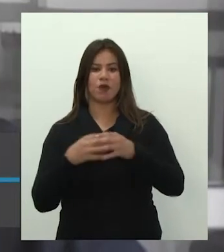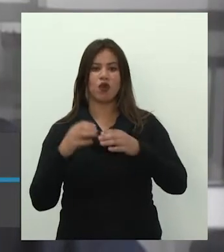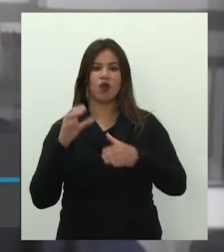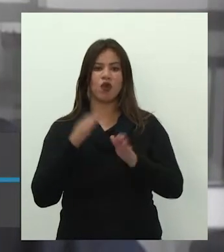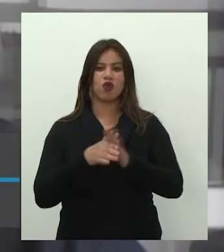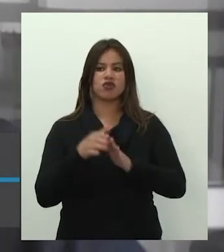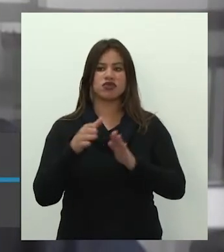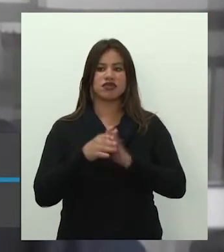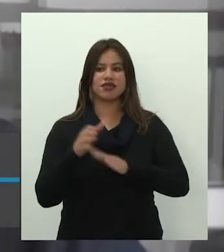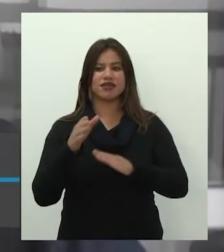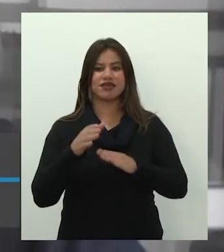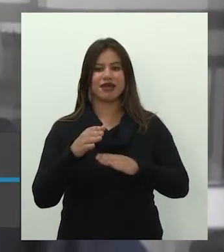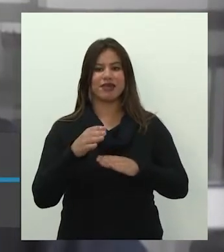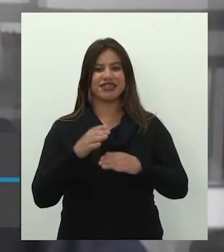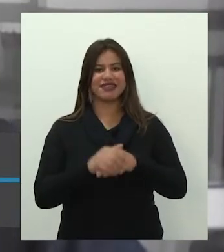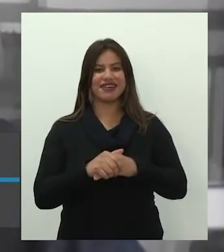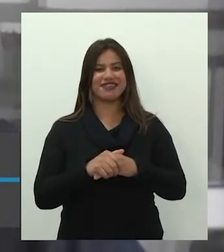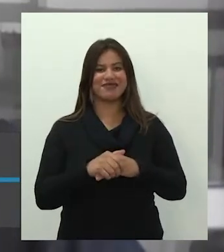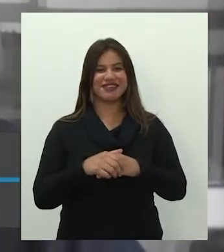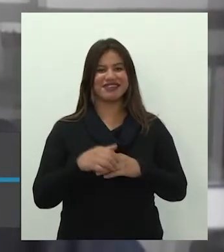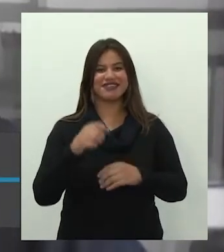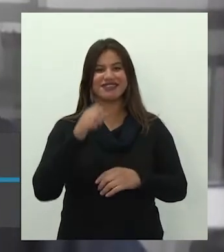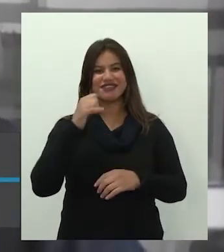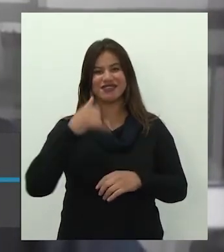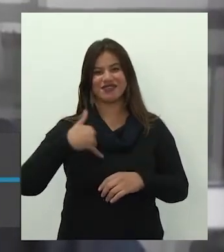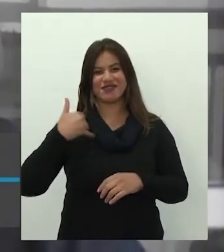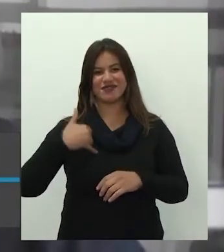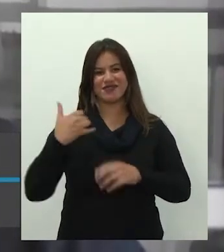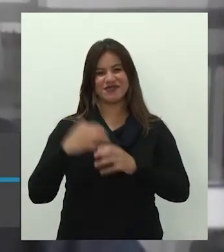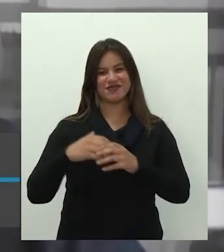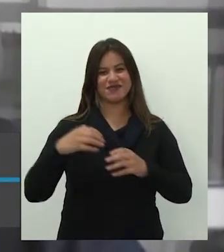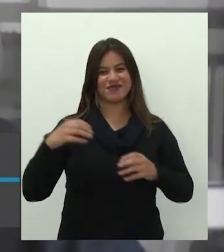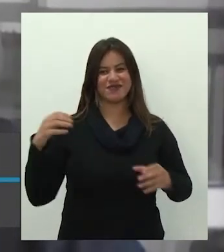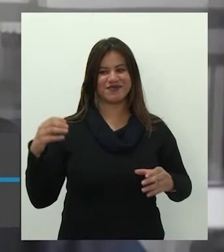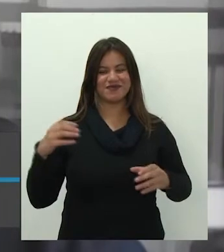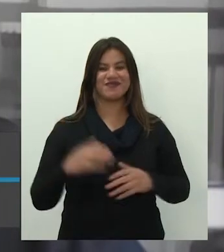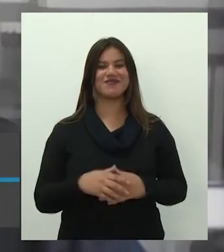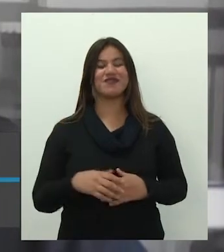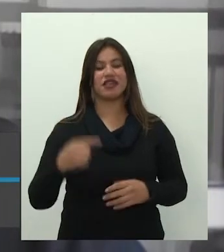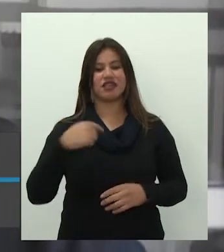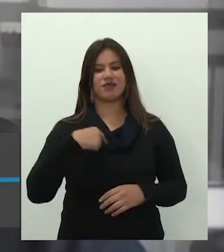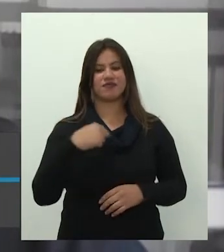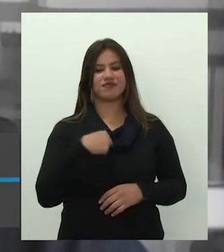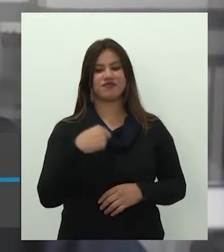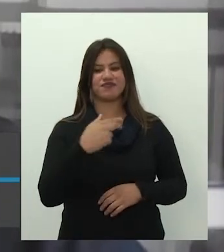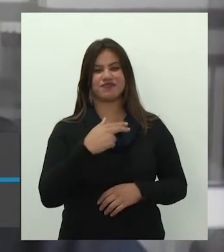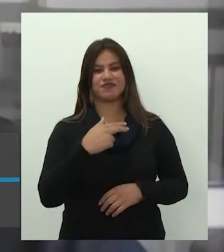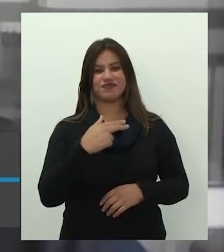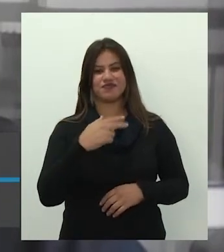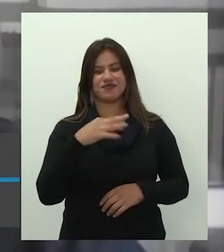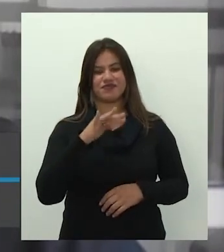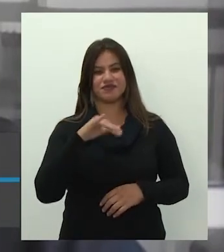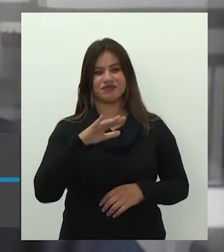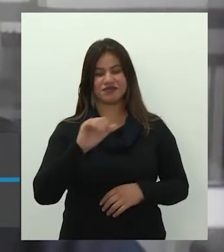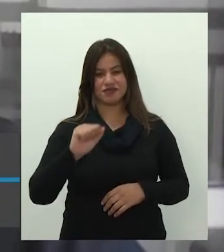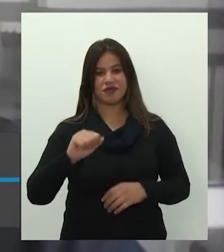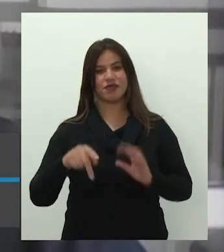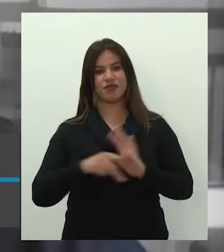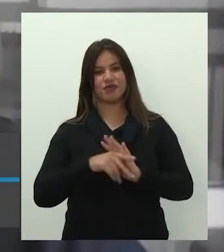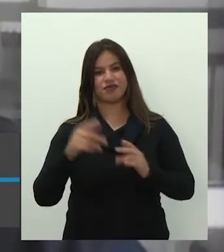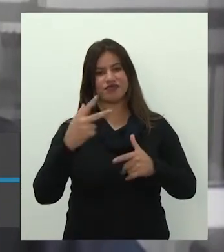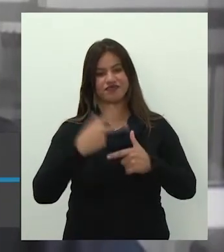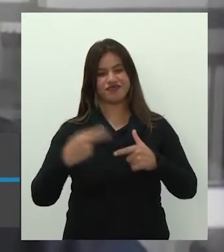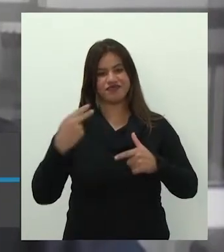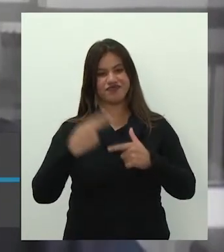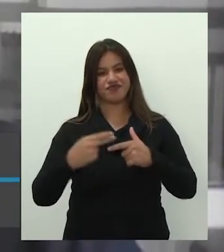Secretaria da Educação. Eu sou a Tânia, né? Também sou da EDFAP, da Unidade de Cooperação Técnica e Pesquisa,